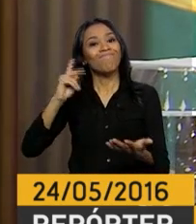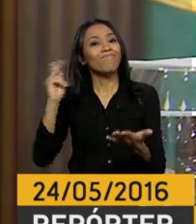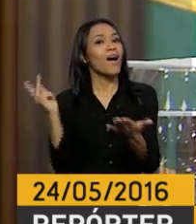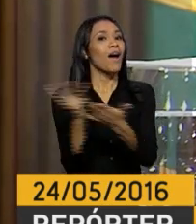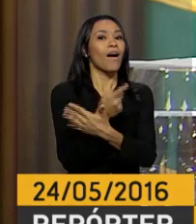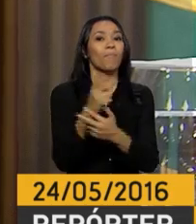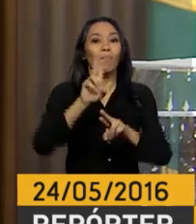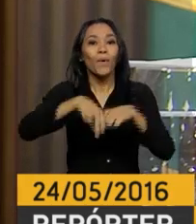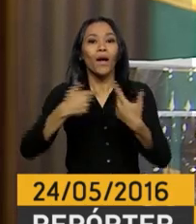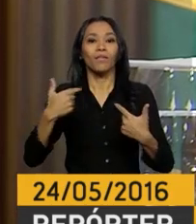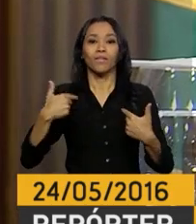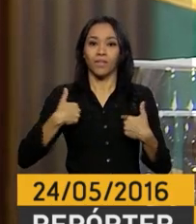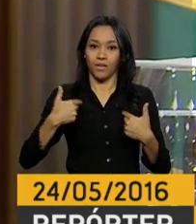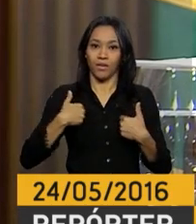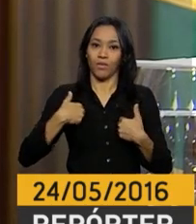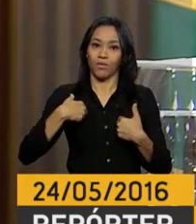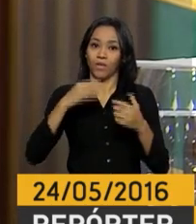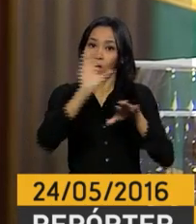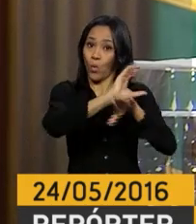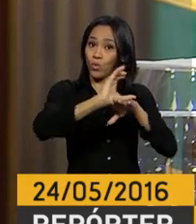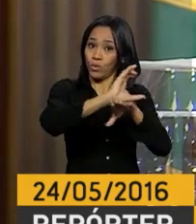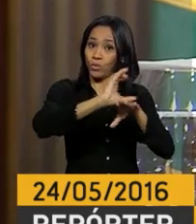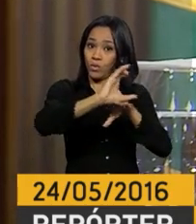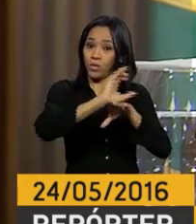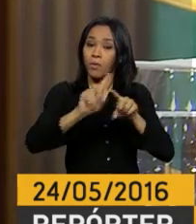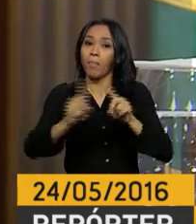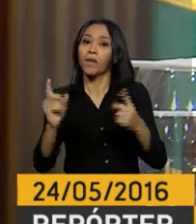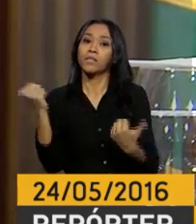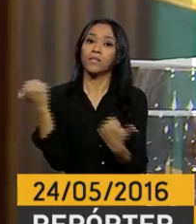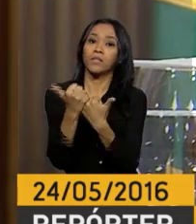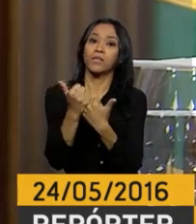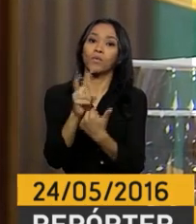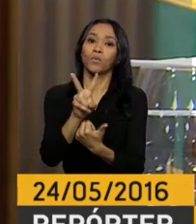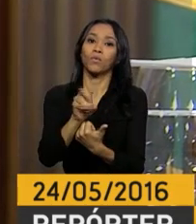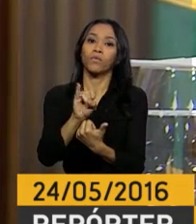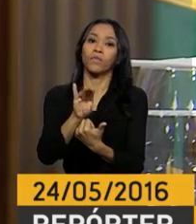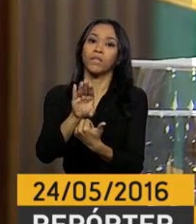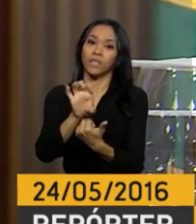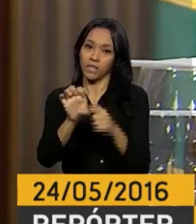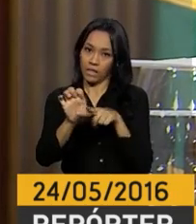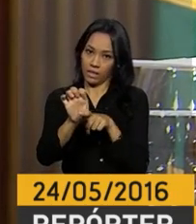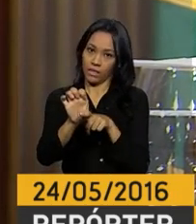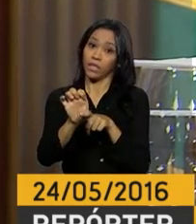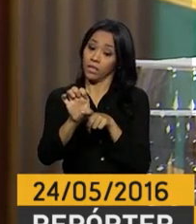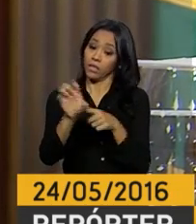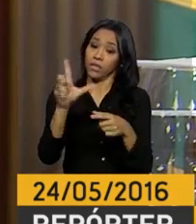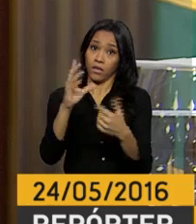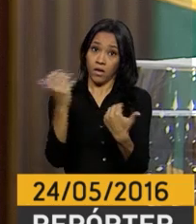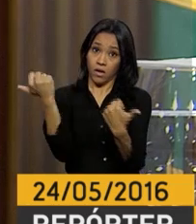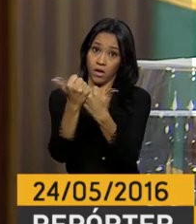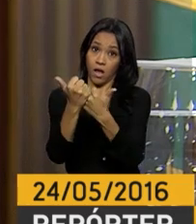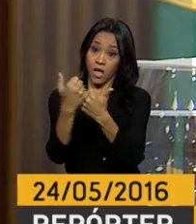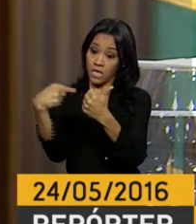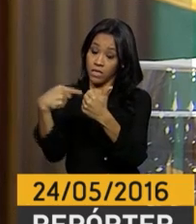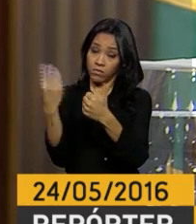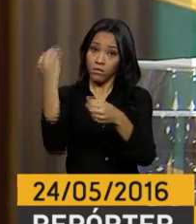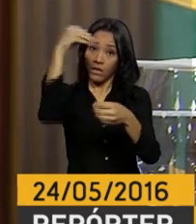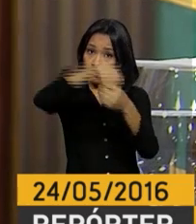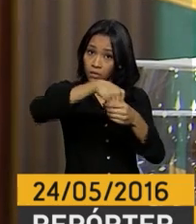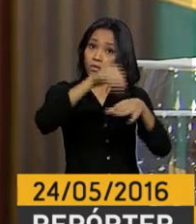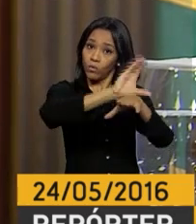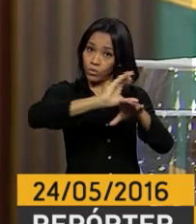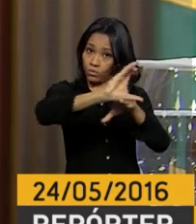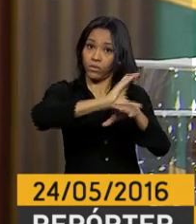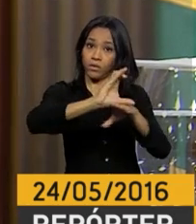quero dizer, não eu pessoalmente, mas o vice-presidente da República é uma consequência do texto constitucional.